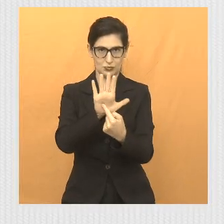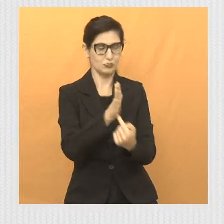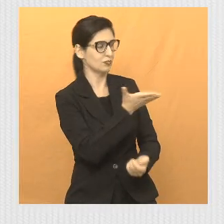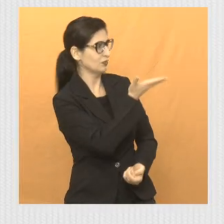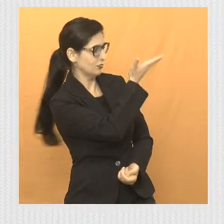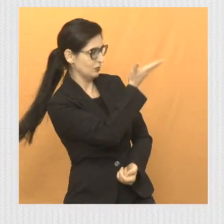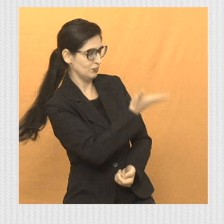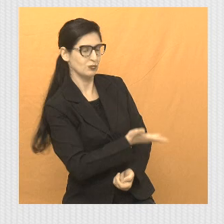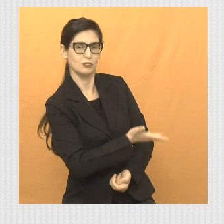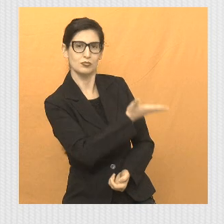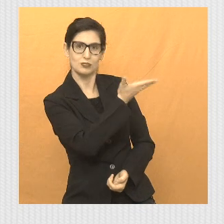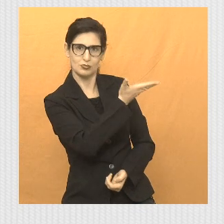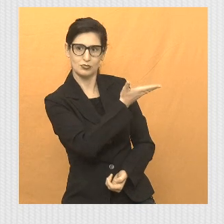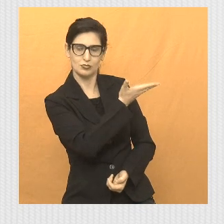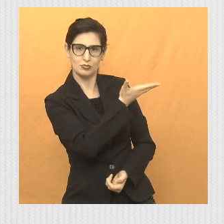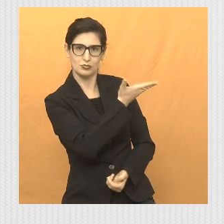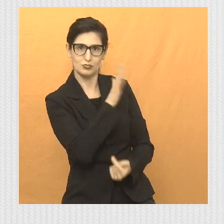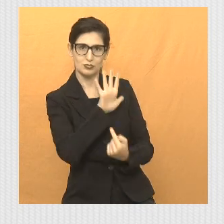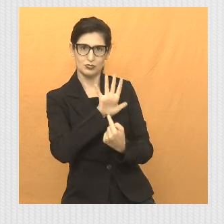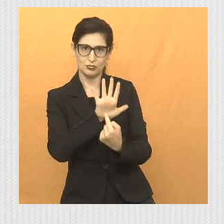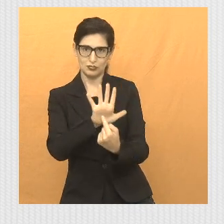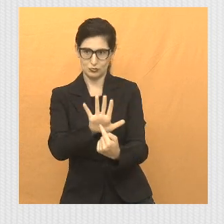Pode passar.